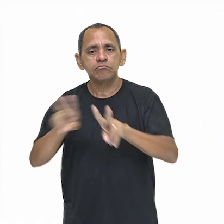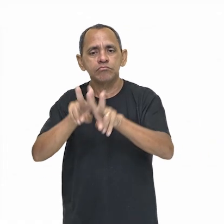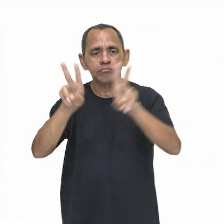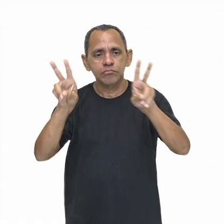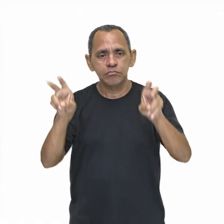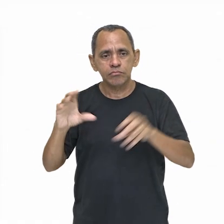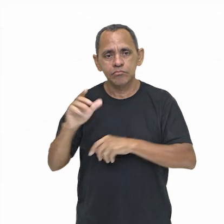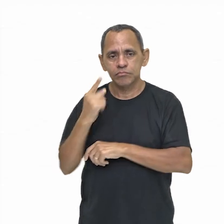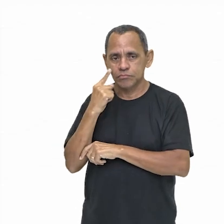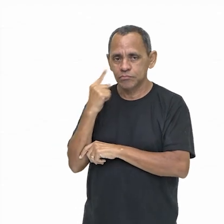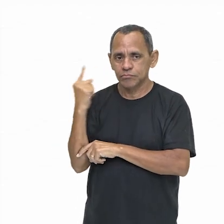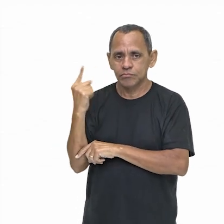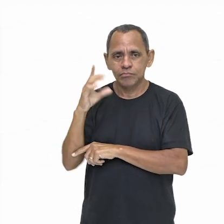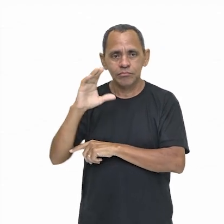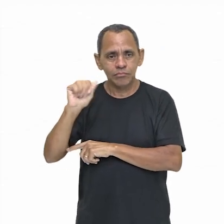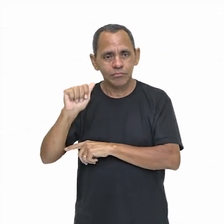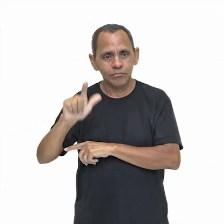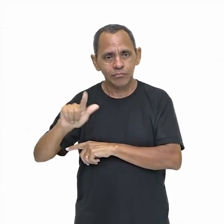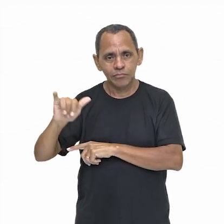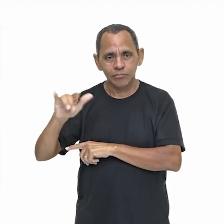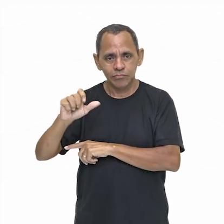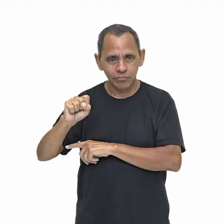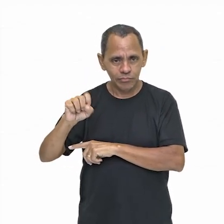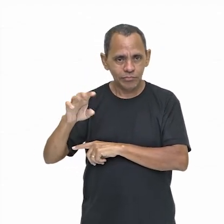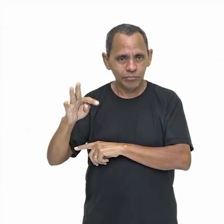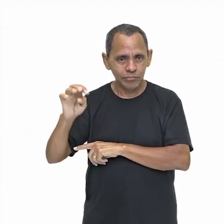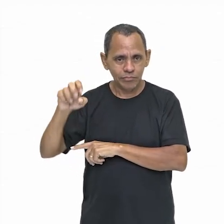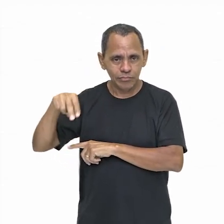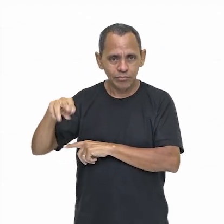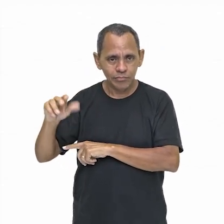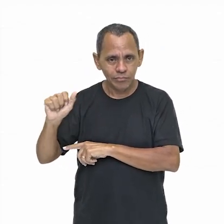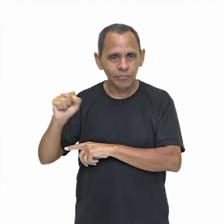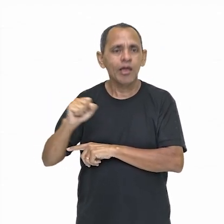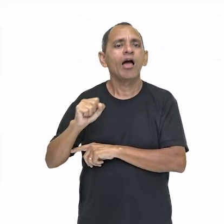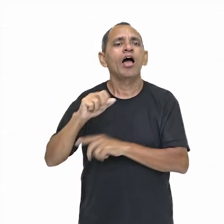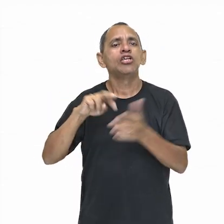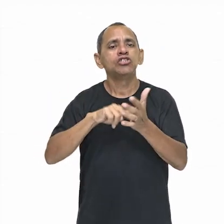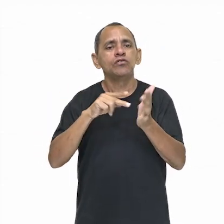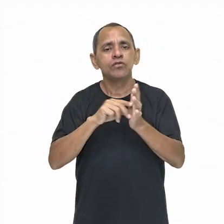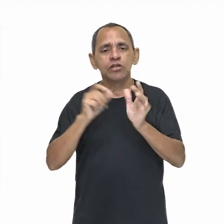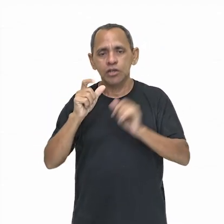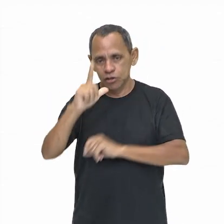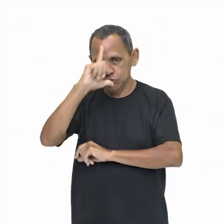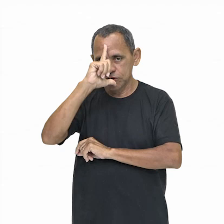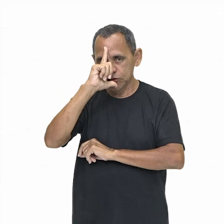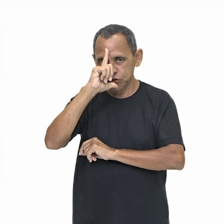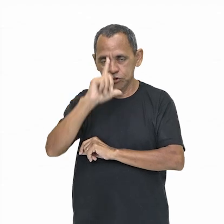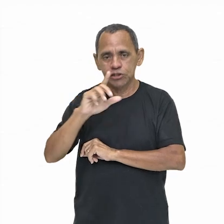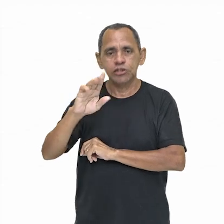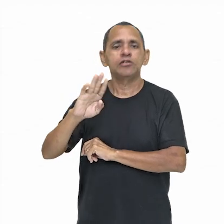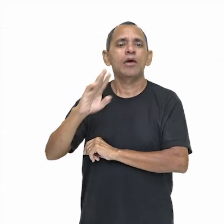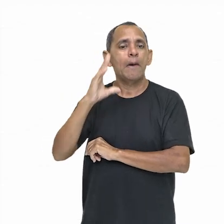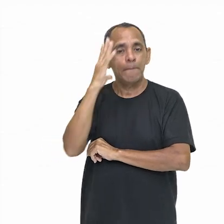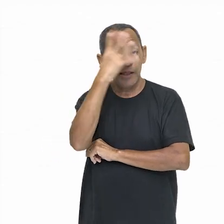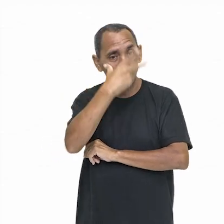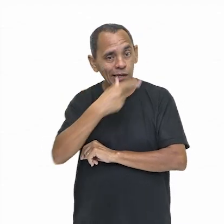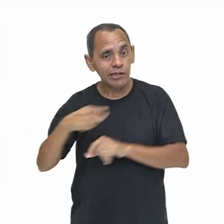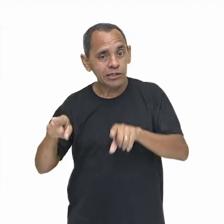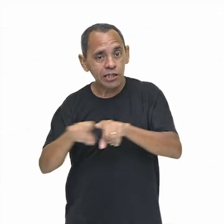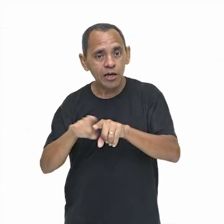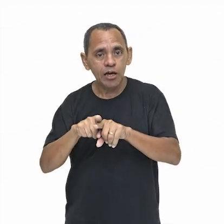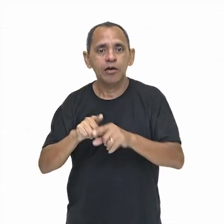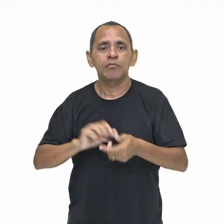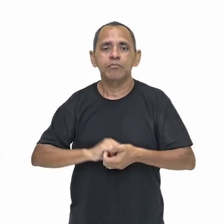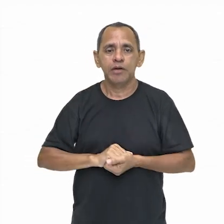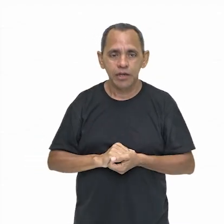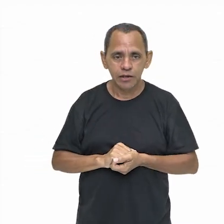Então a calistenia, do grego kalos, significa beleza e stenos significa força. É um conjunto